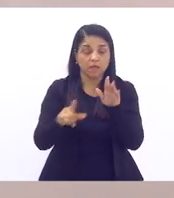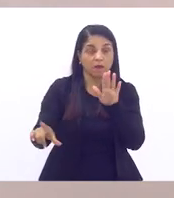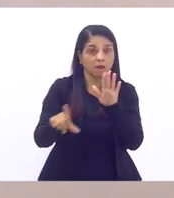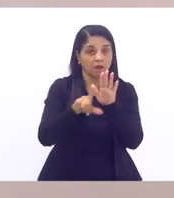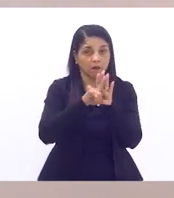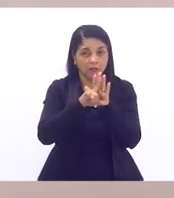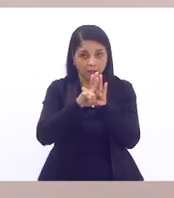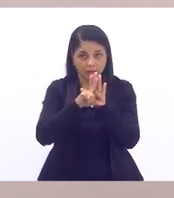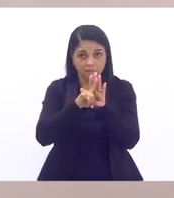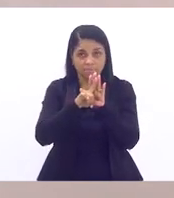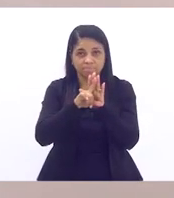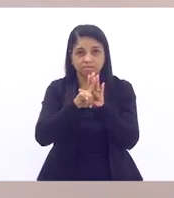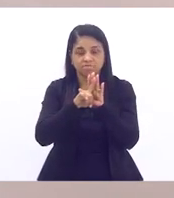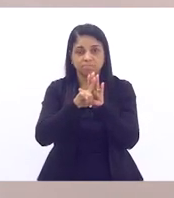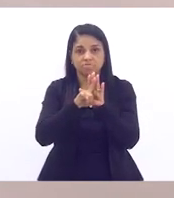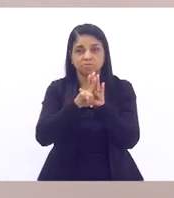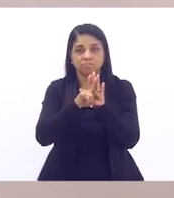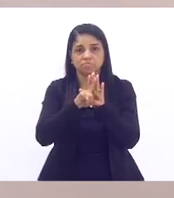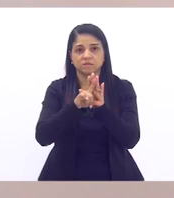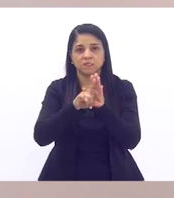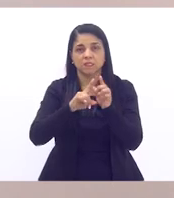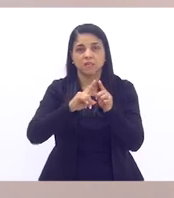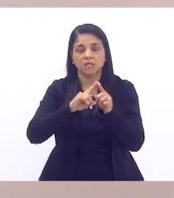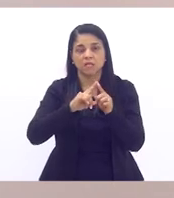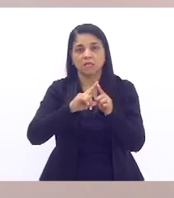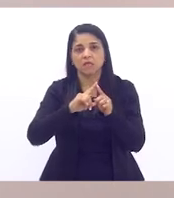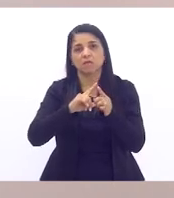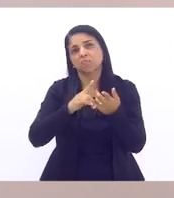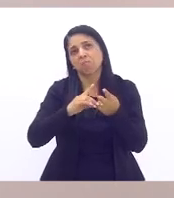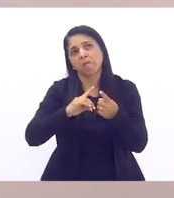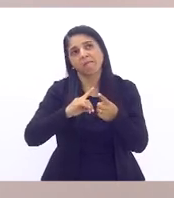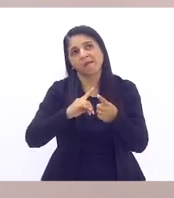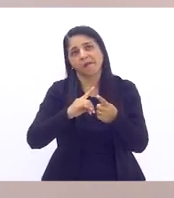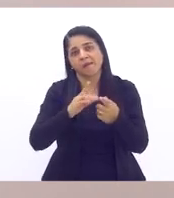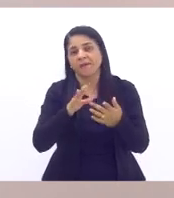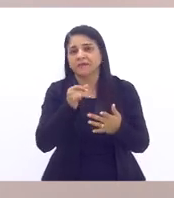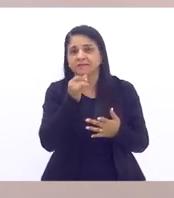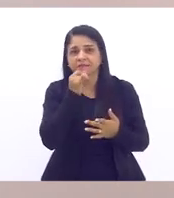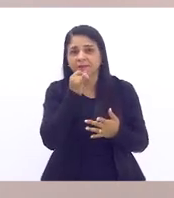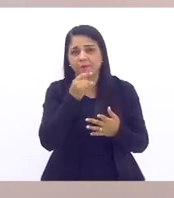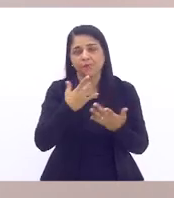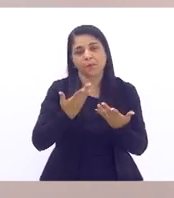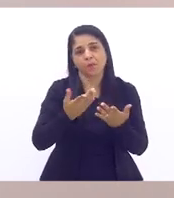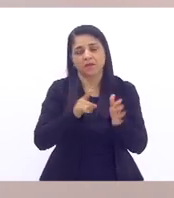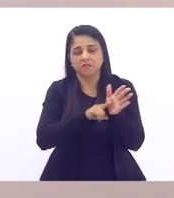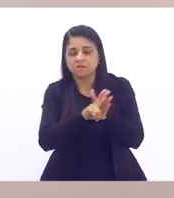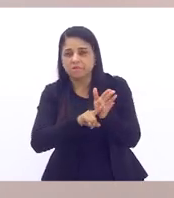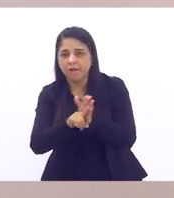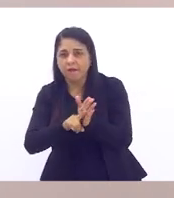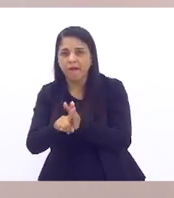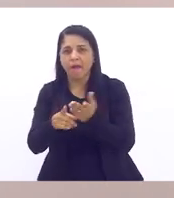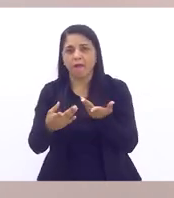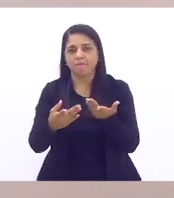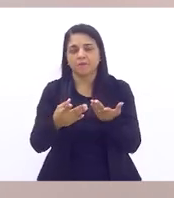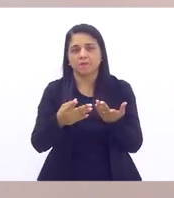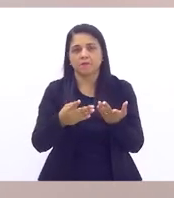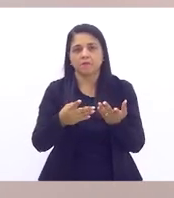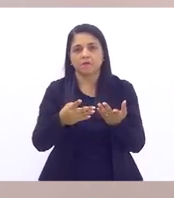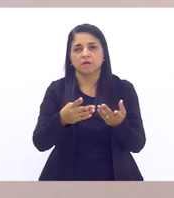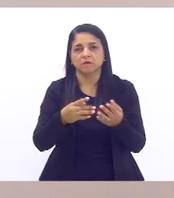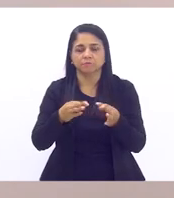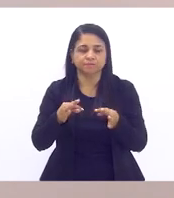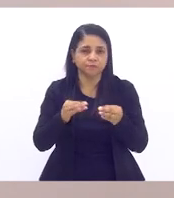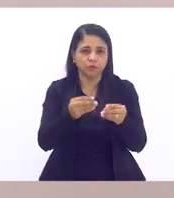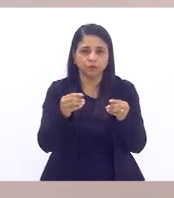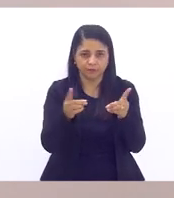a limitação de seções de exames Por parte dos planos de saúde aos pacientes do transtorno